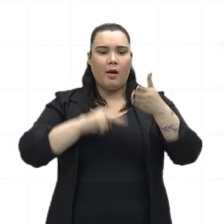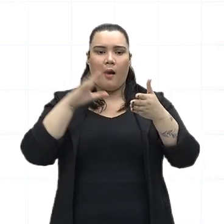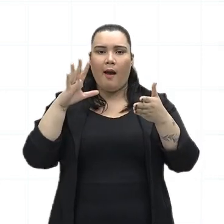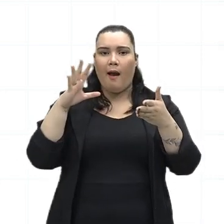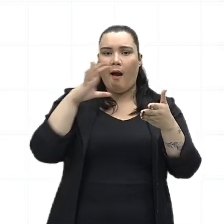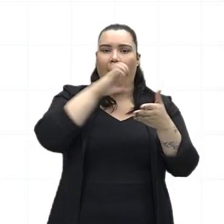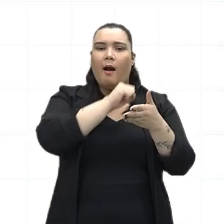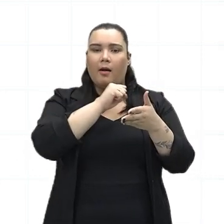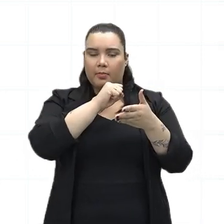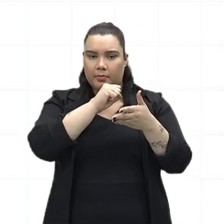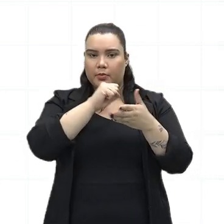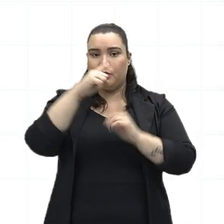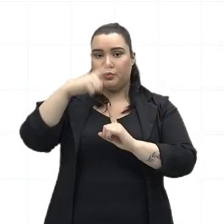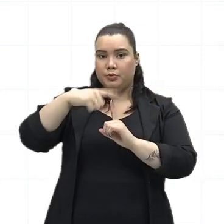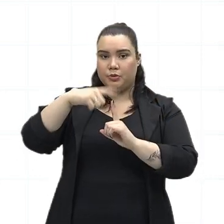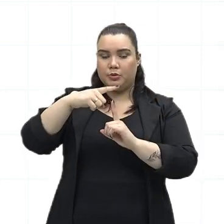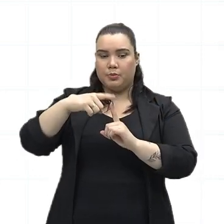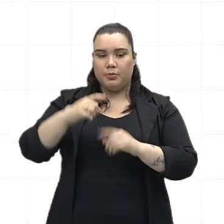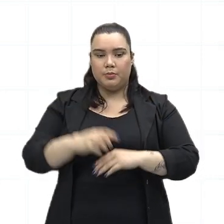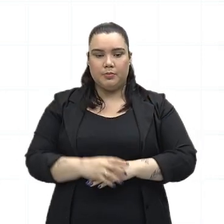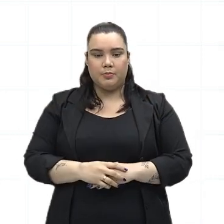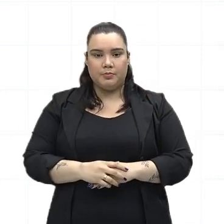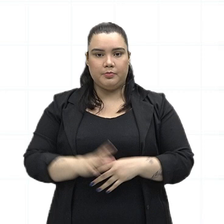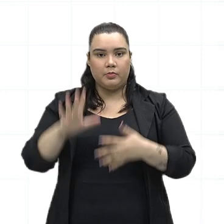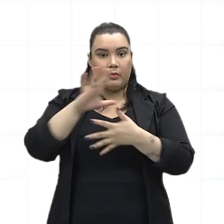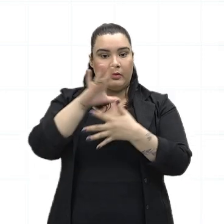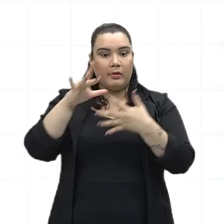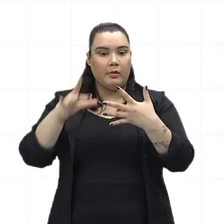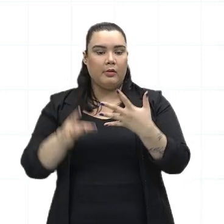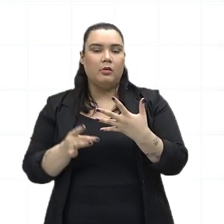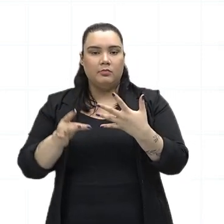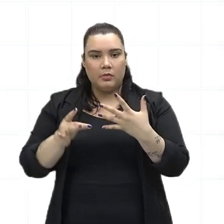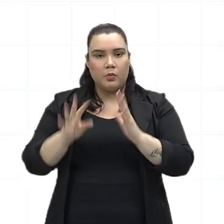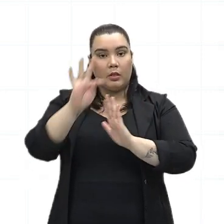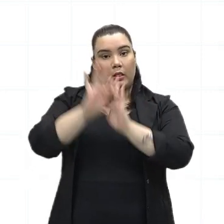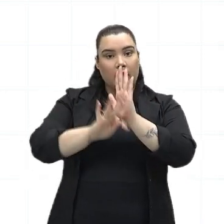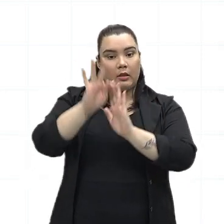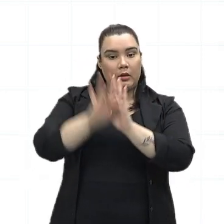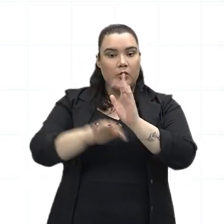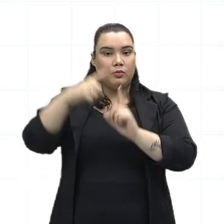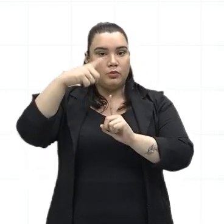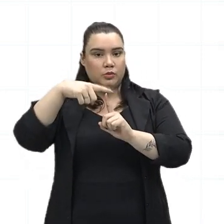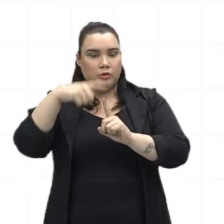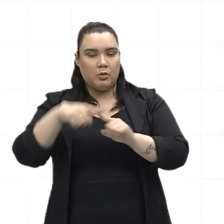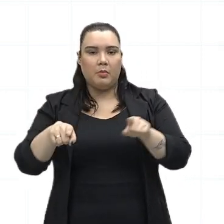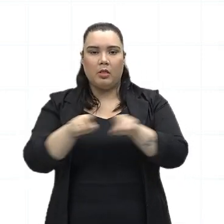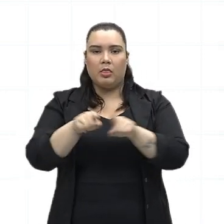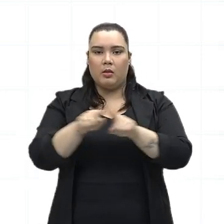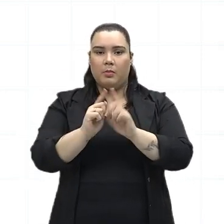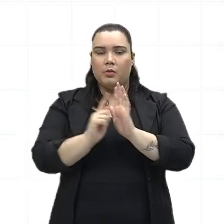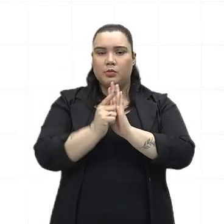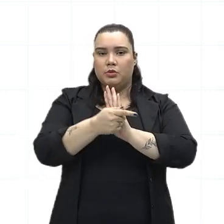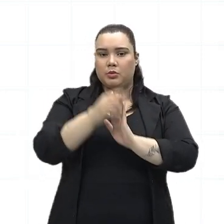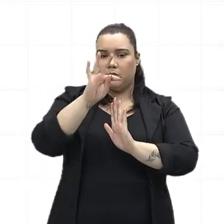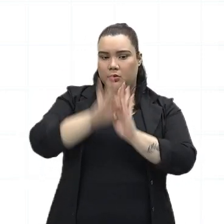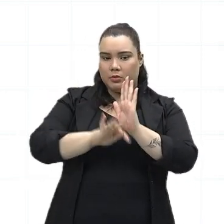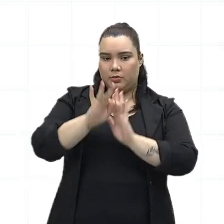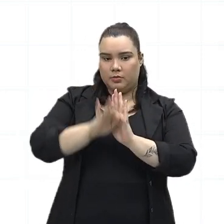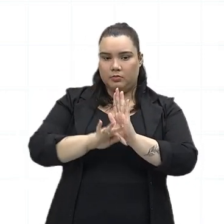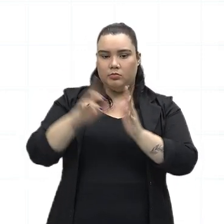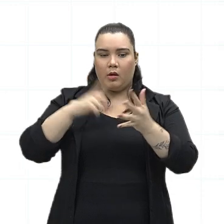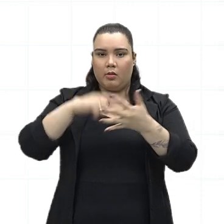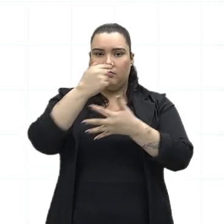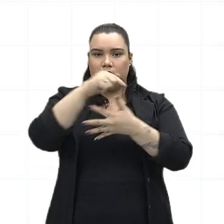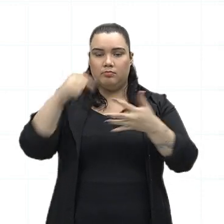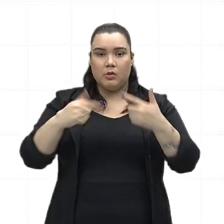rápida, skimming, scanning. Detalhamento. Tipologia textual e gênero textual.